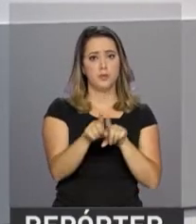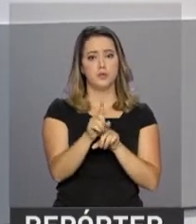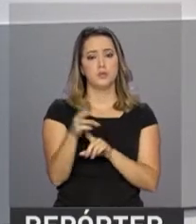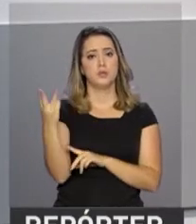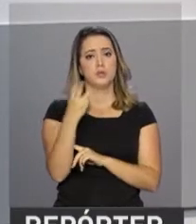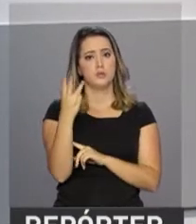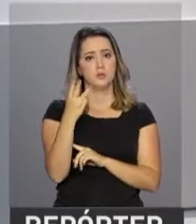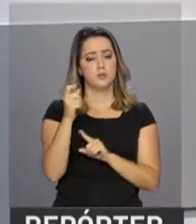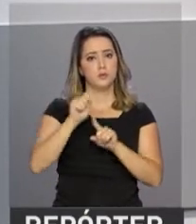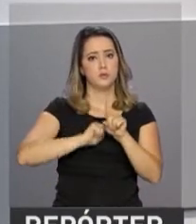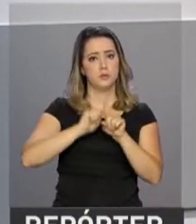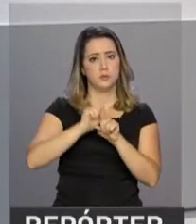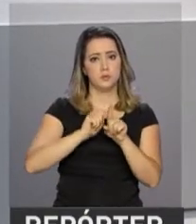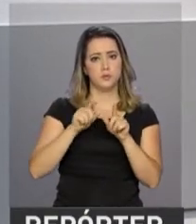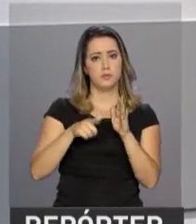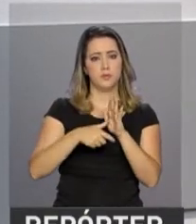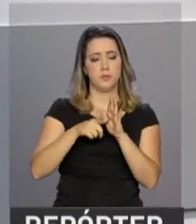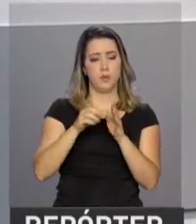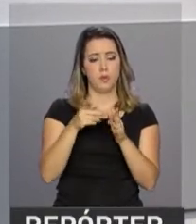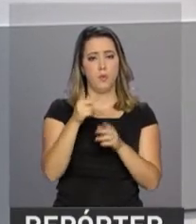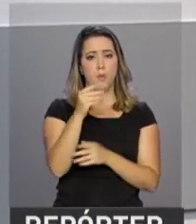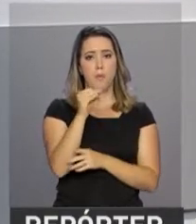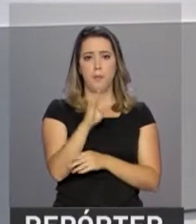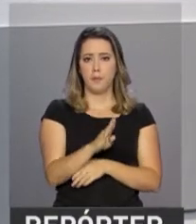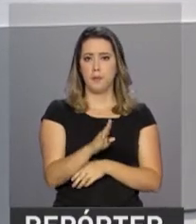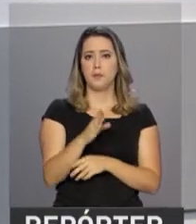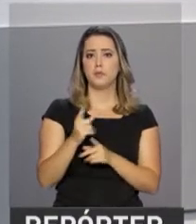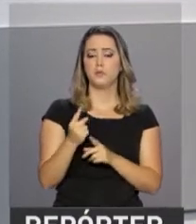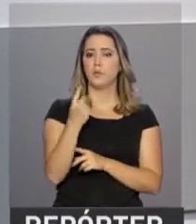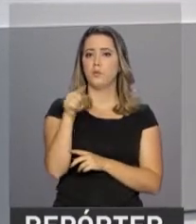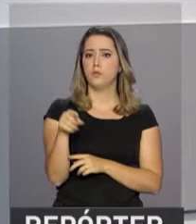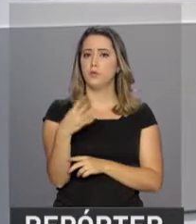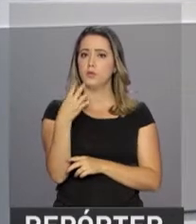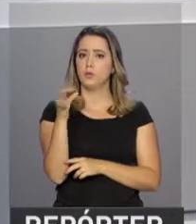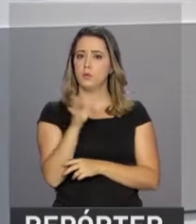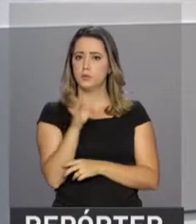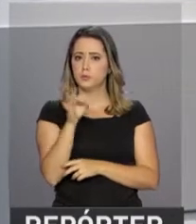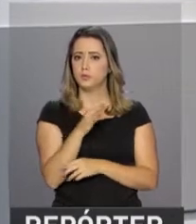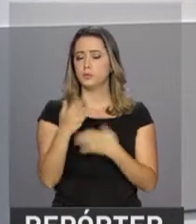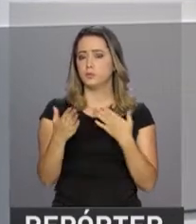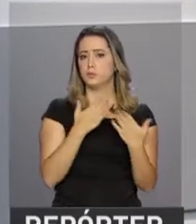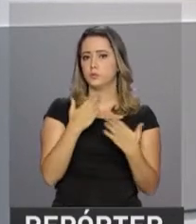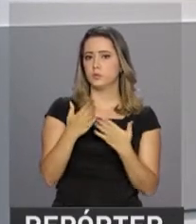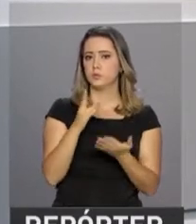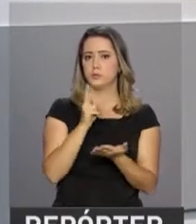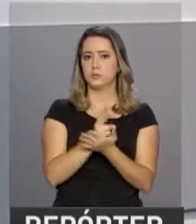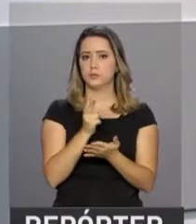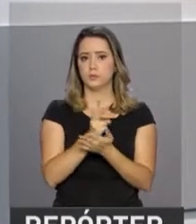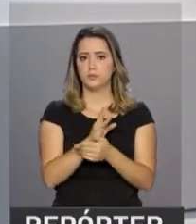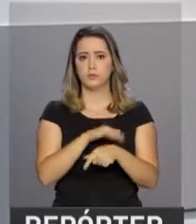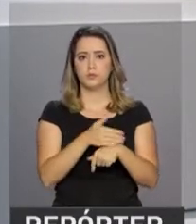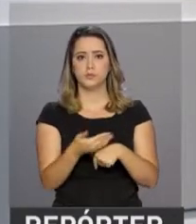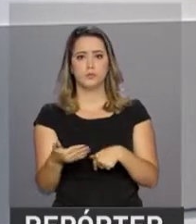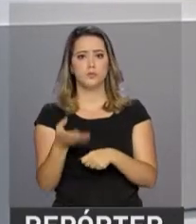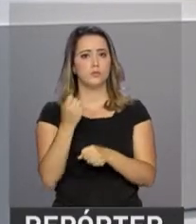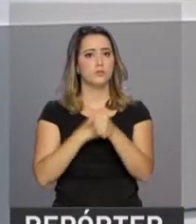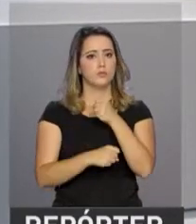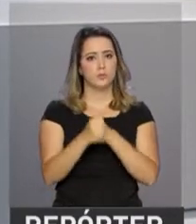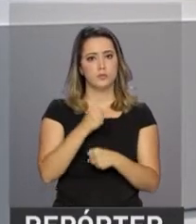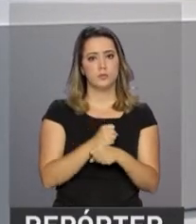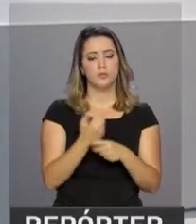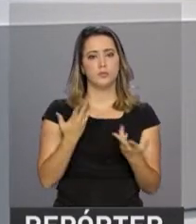trimestre deste ano o pib registrou aumento de 1,4 por cento em comparação com o mesmo período do ano passado